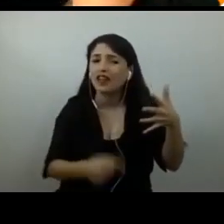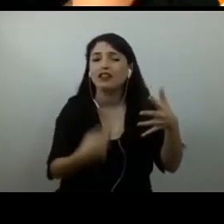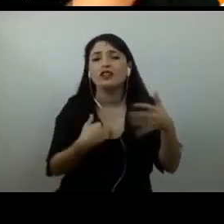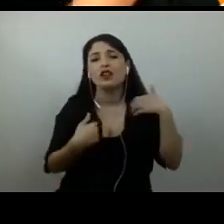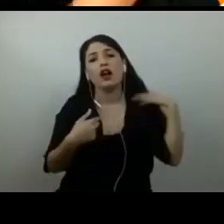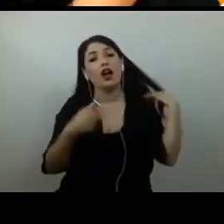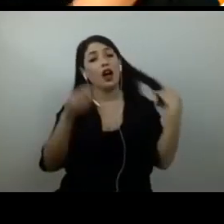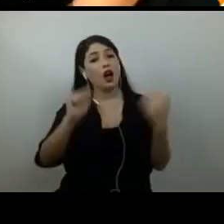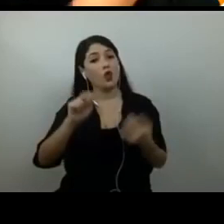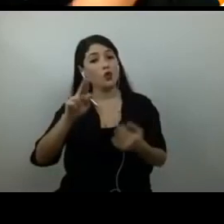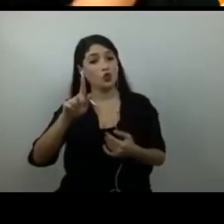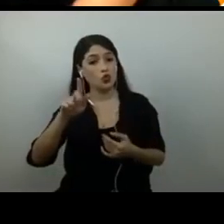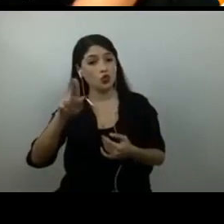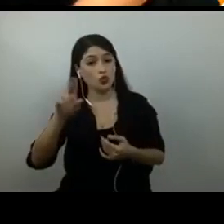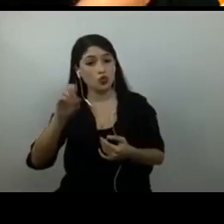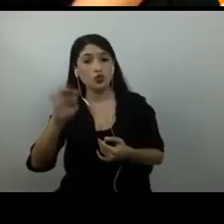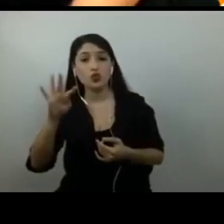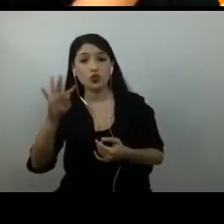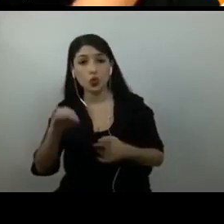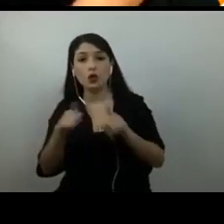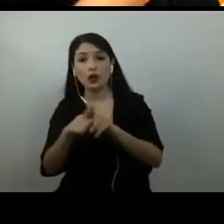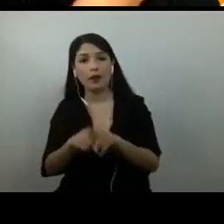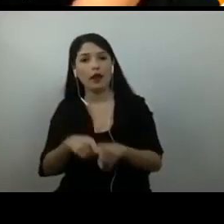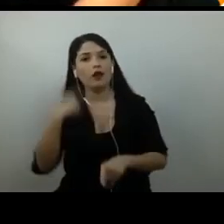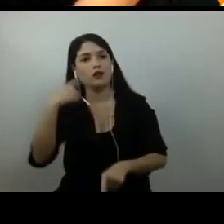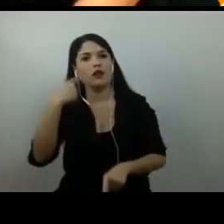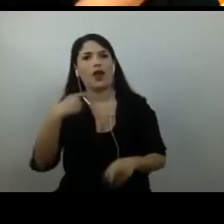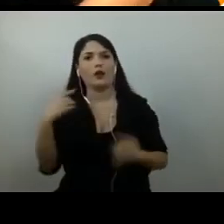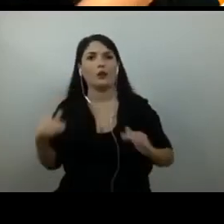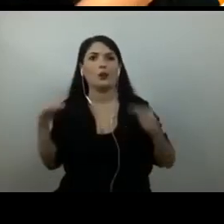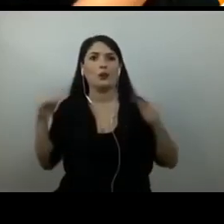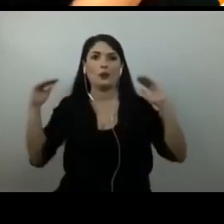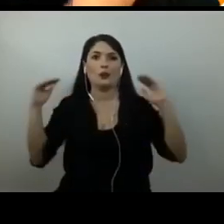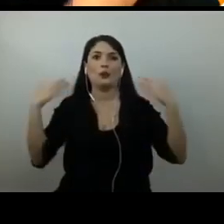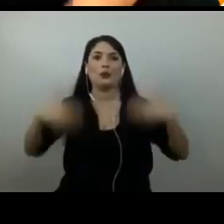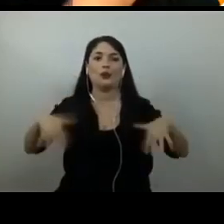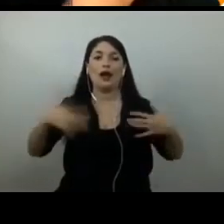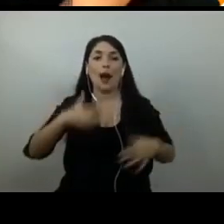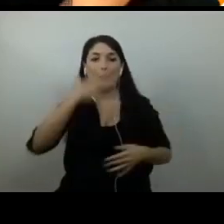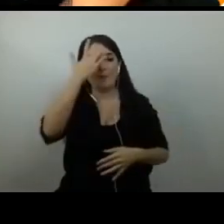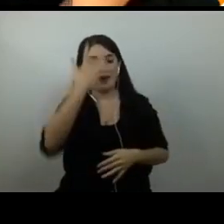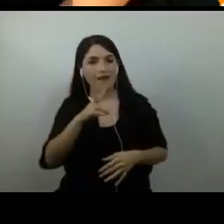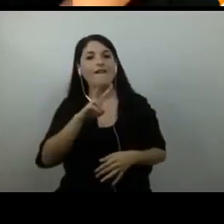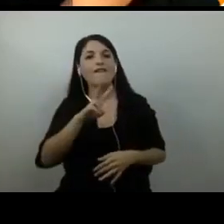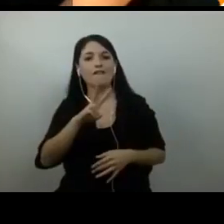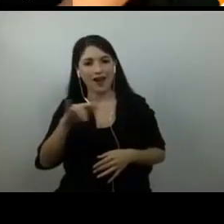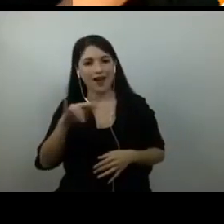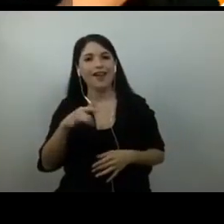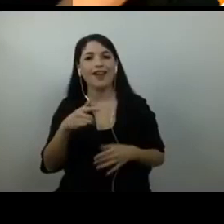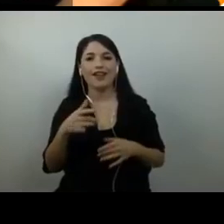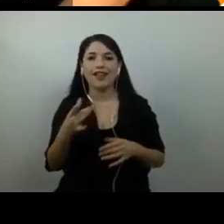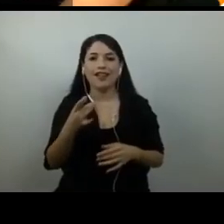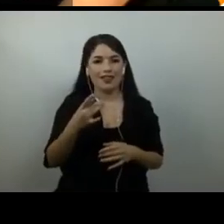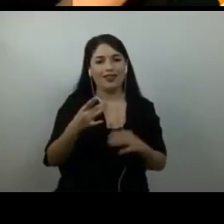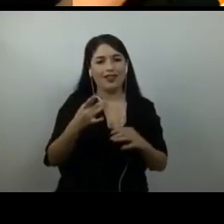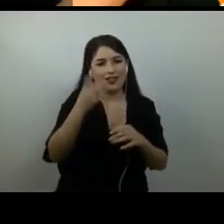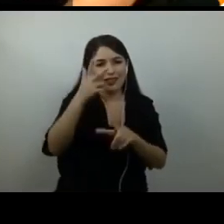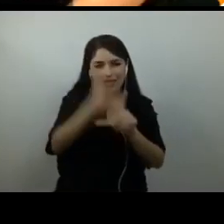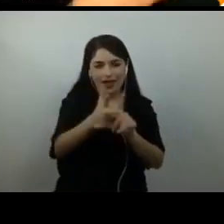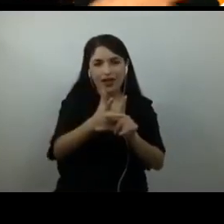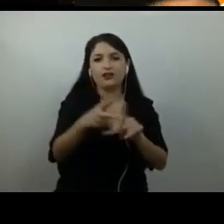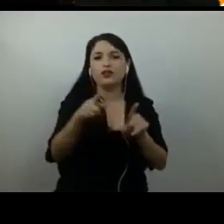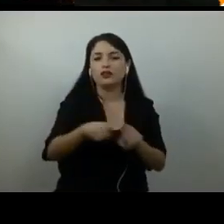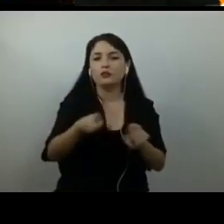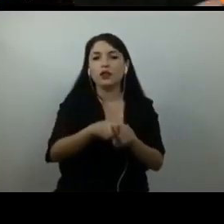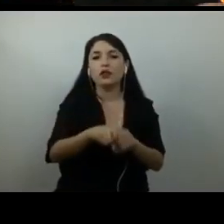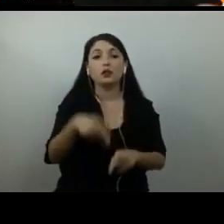Augusto, aliás, grande advogado e grande comunicador, que amanhã vai estar numa live que vai ser anunciada daqui a pouco pela nossa coordenadora acadêmica, o presidente, né,